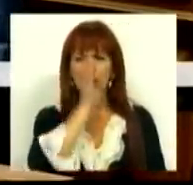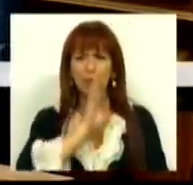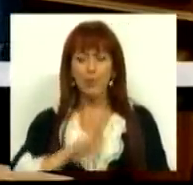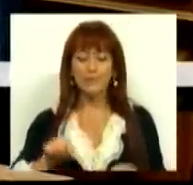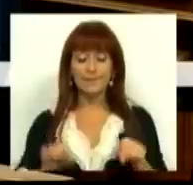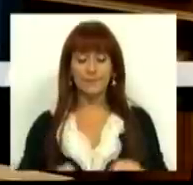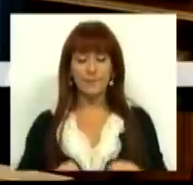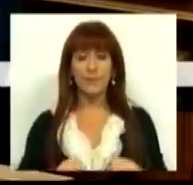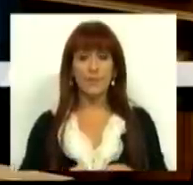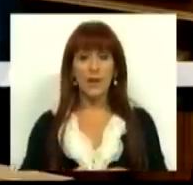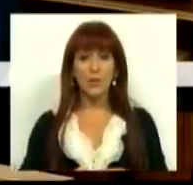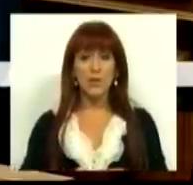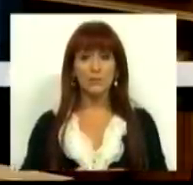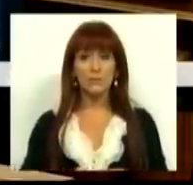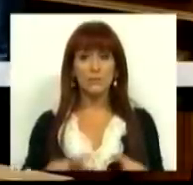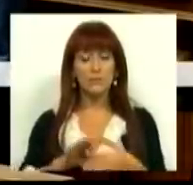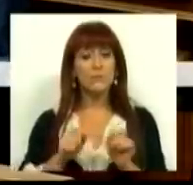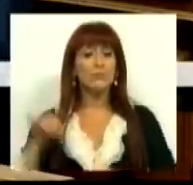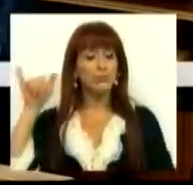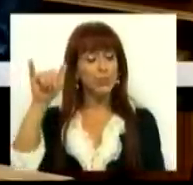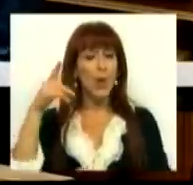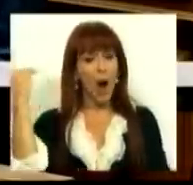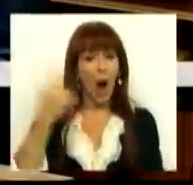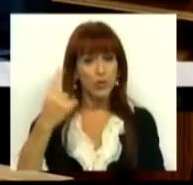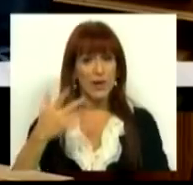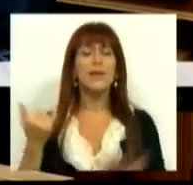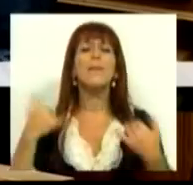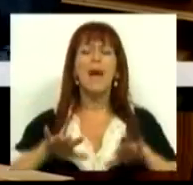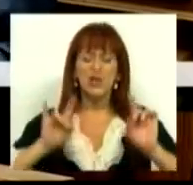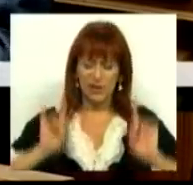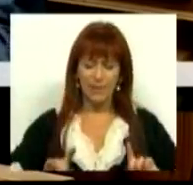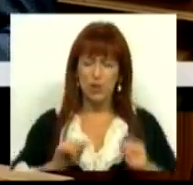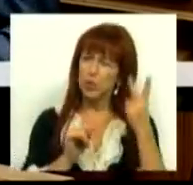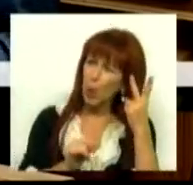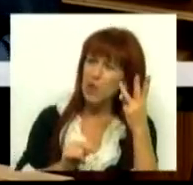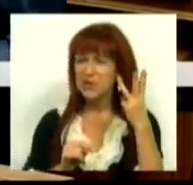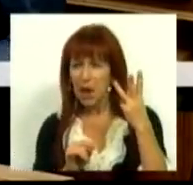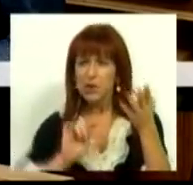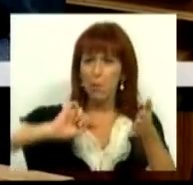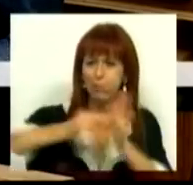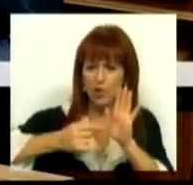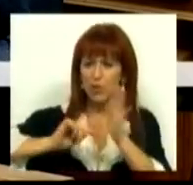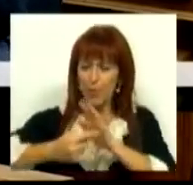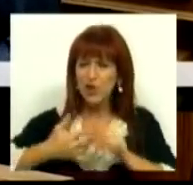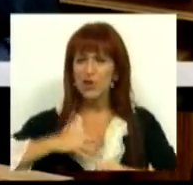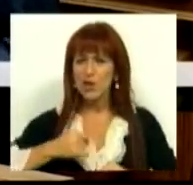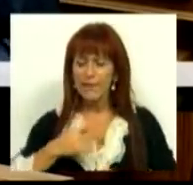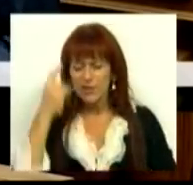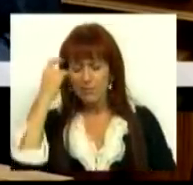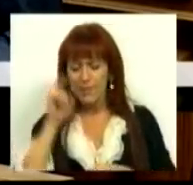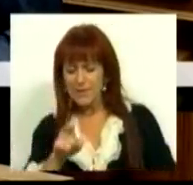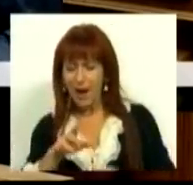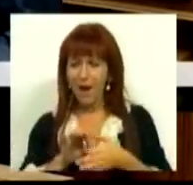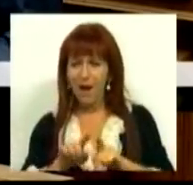concretização desta autoridade aeronáutica. No entanto, temos aqui dois ou três pontos que gostaríamos de